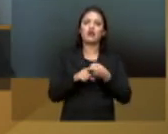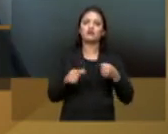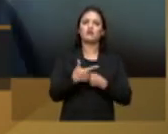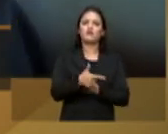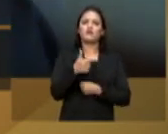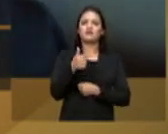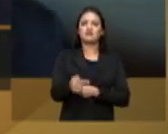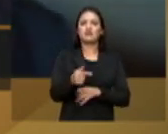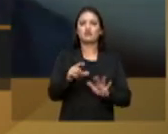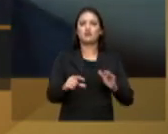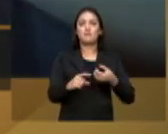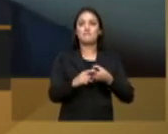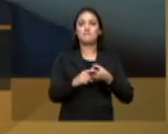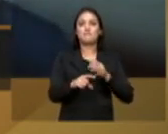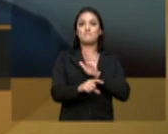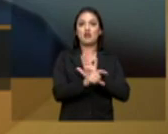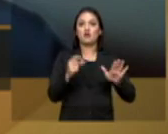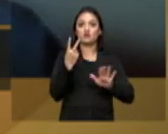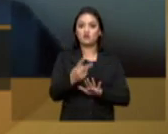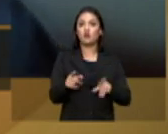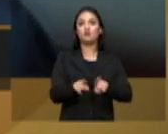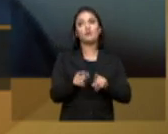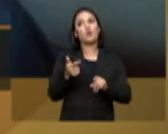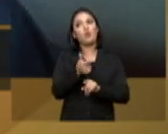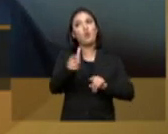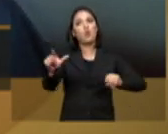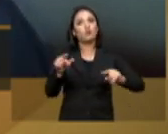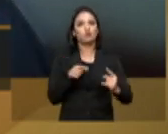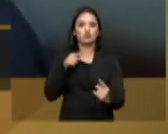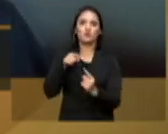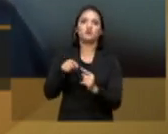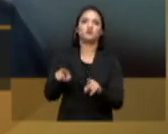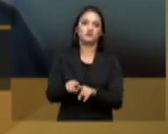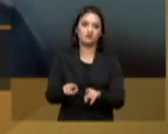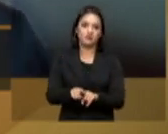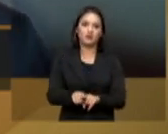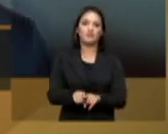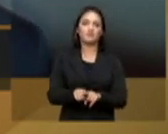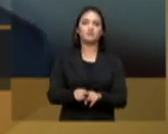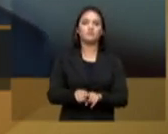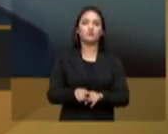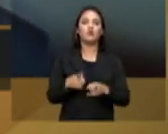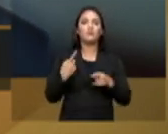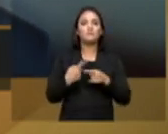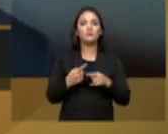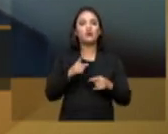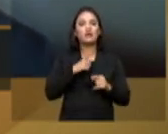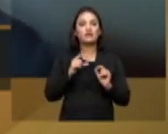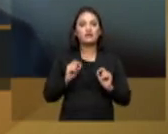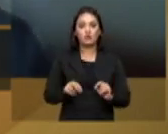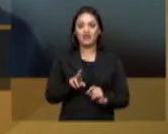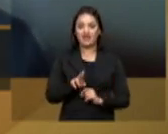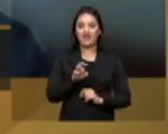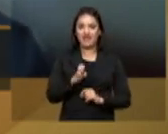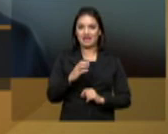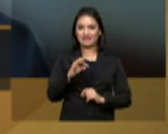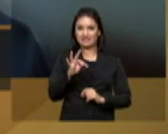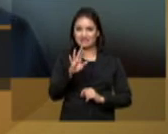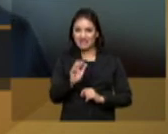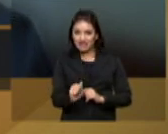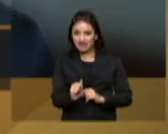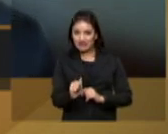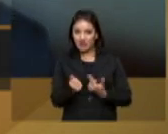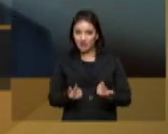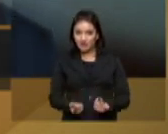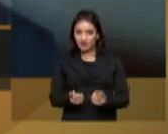2º, obviamente que com outras finalidades. Como se sabe, classificam-se usualmente como receitas